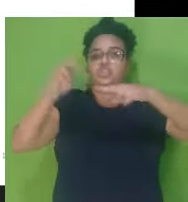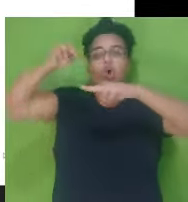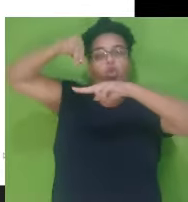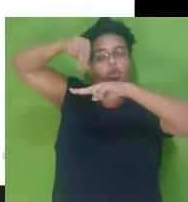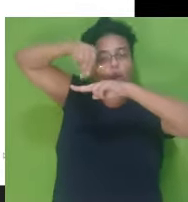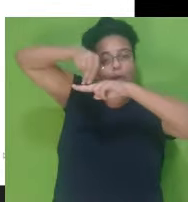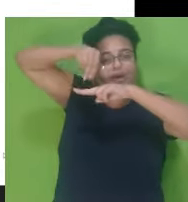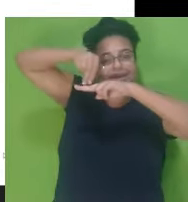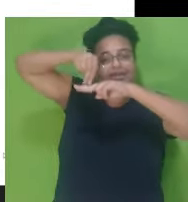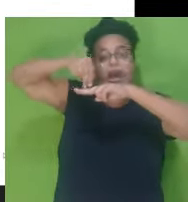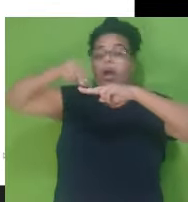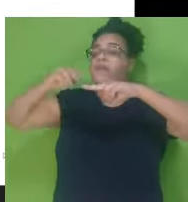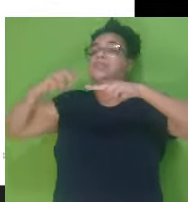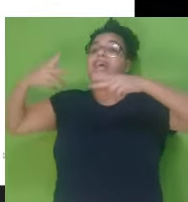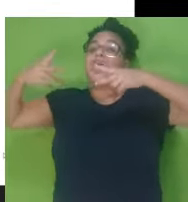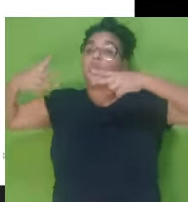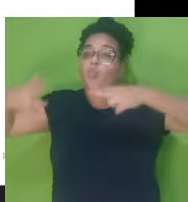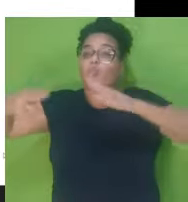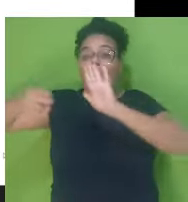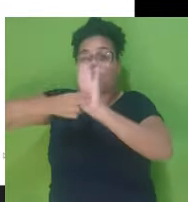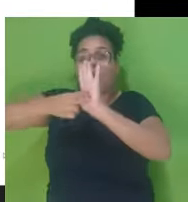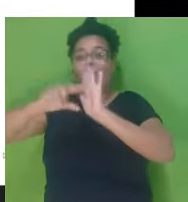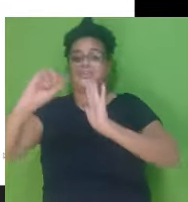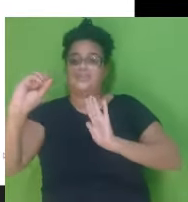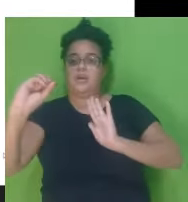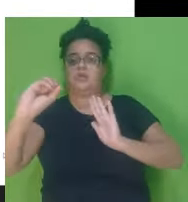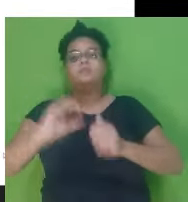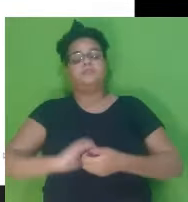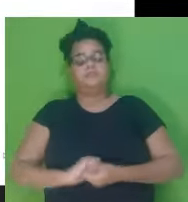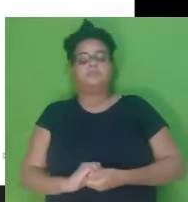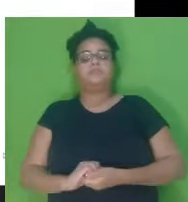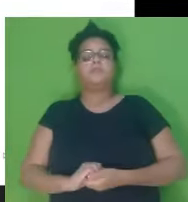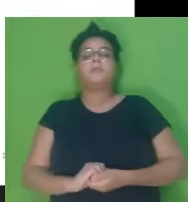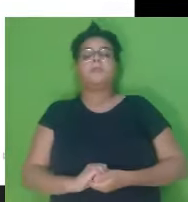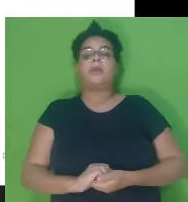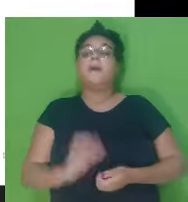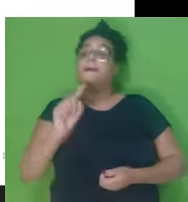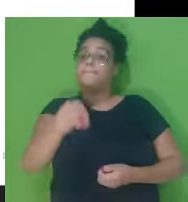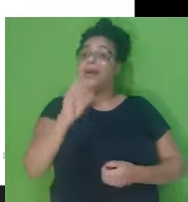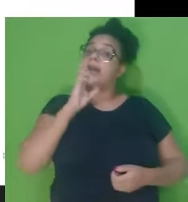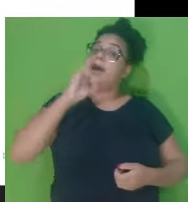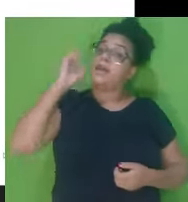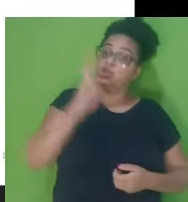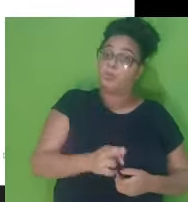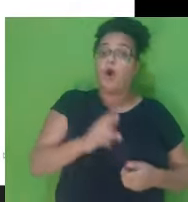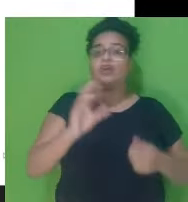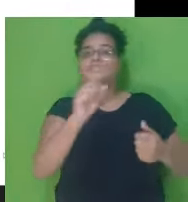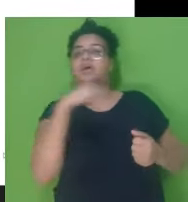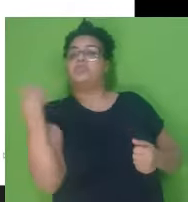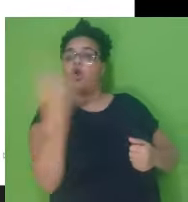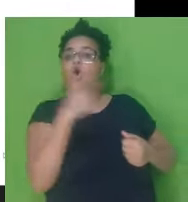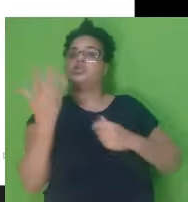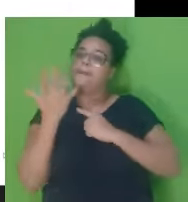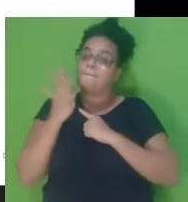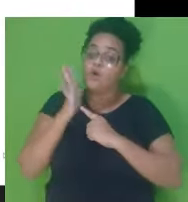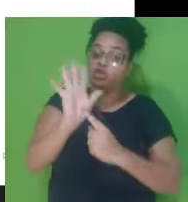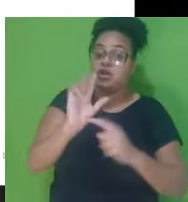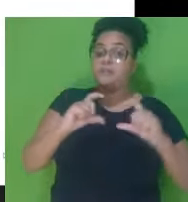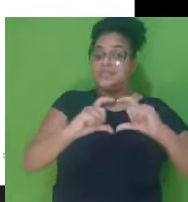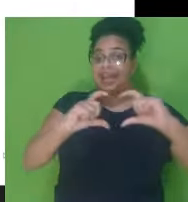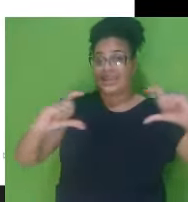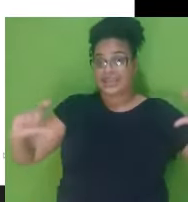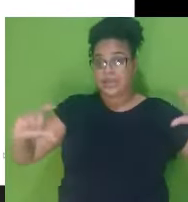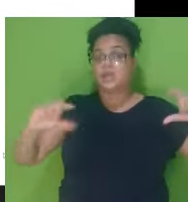numerador vai dar igual a 0. Né? Então, pelo resultado que nós